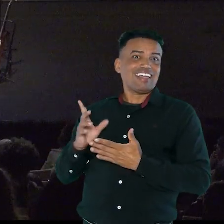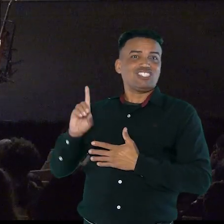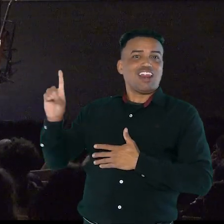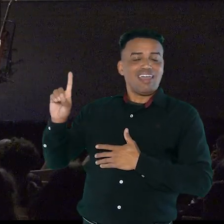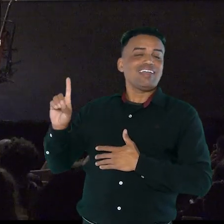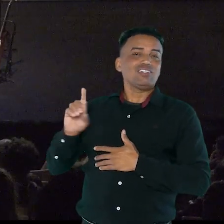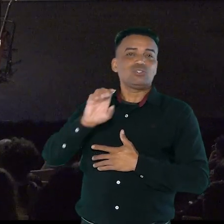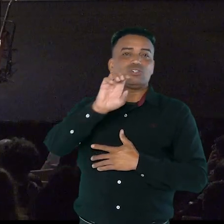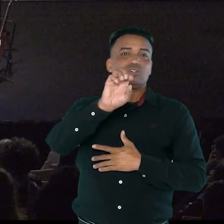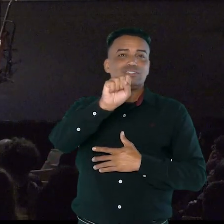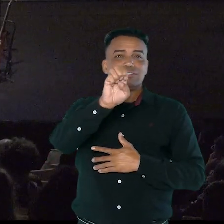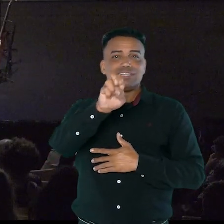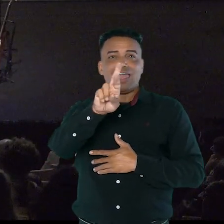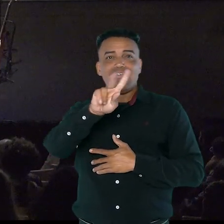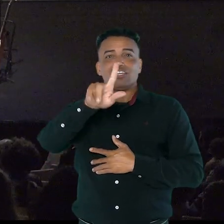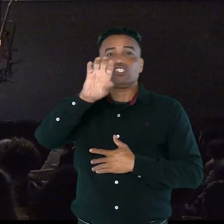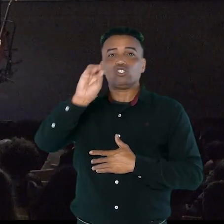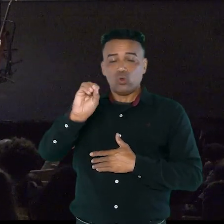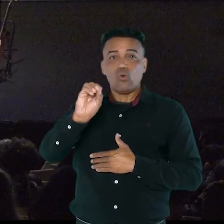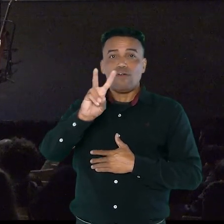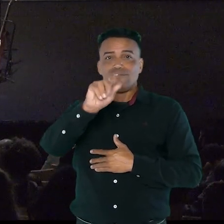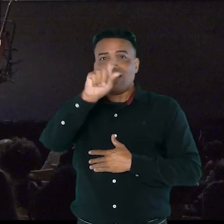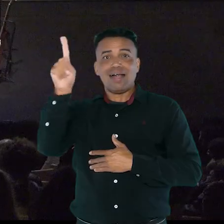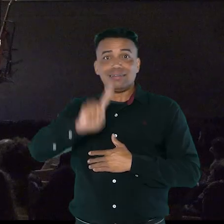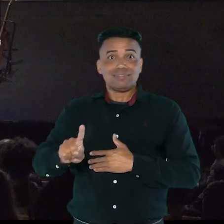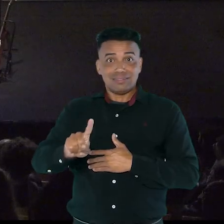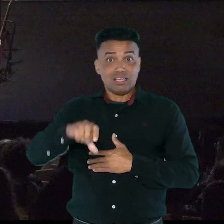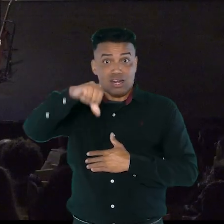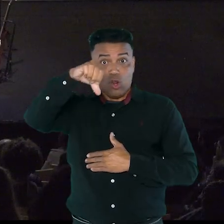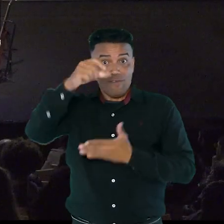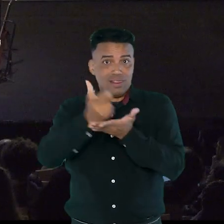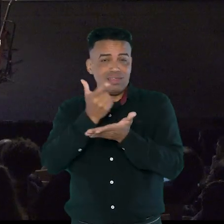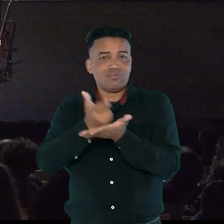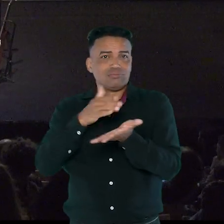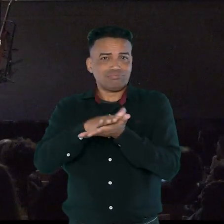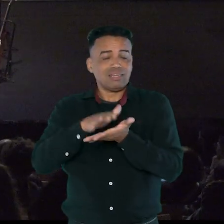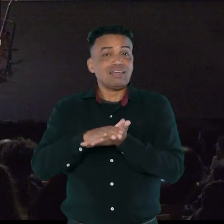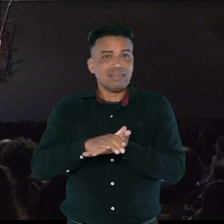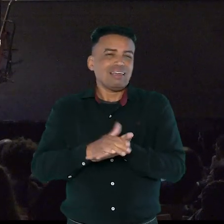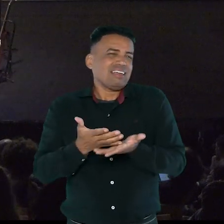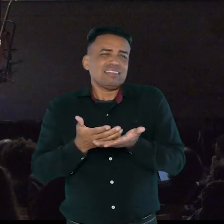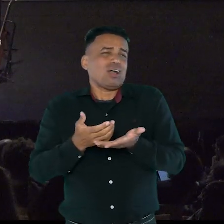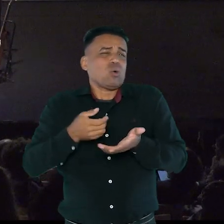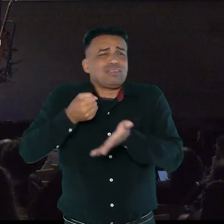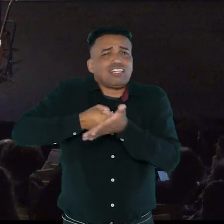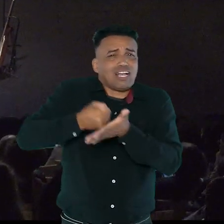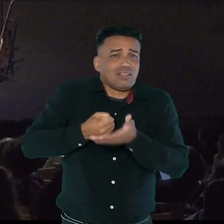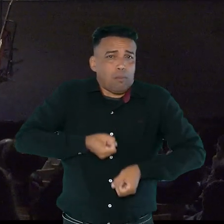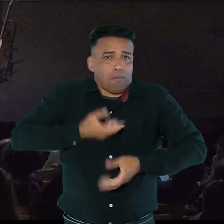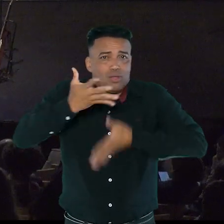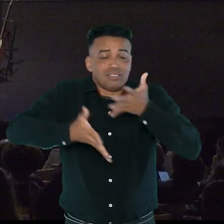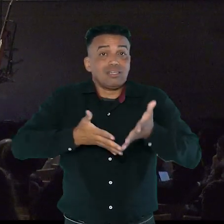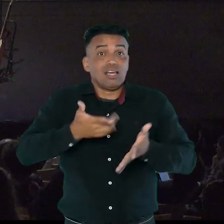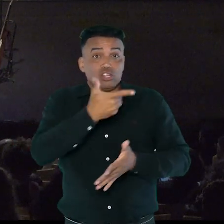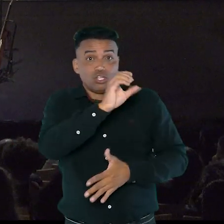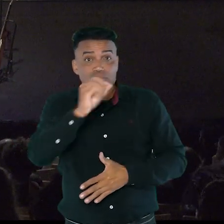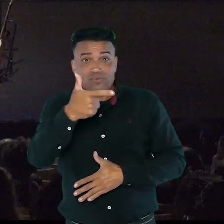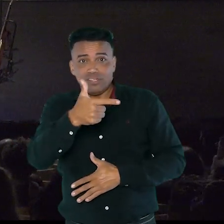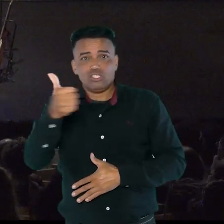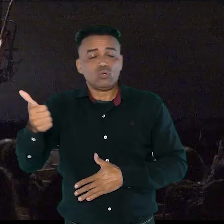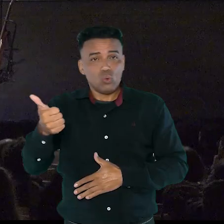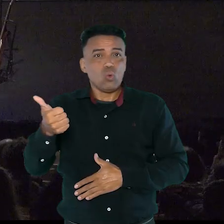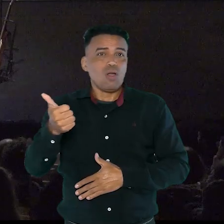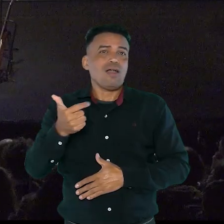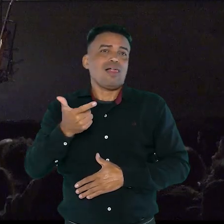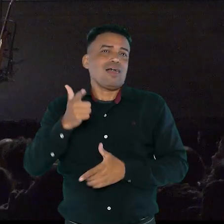Sérgio Vaz, é autor de 9 livros. Em 2025, completou 37 anos dedicados à poesia. Em 2021,